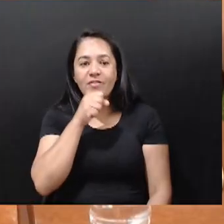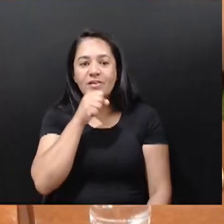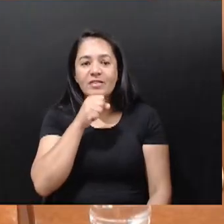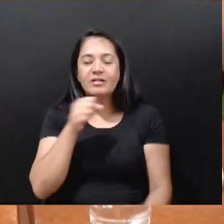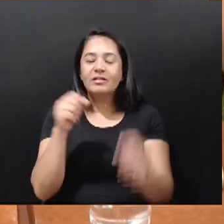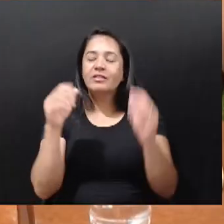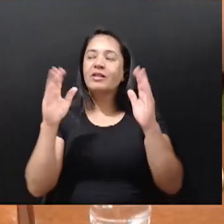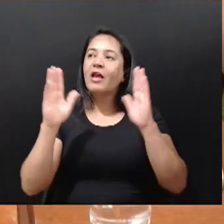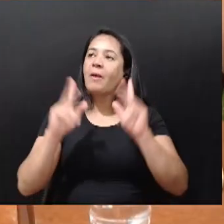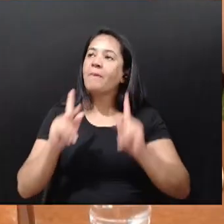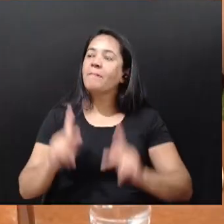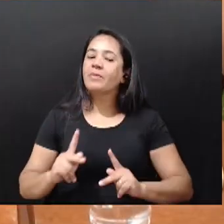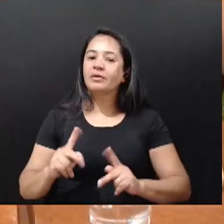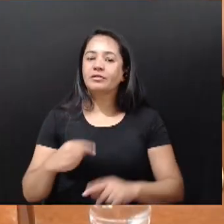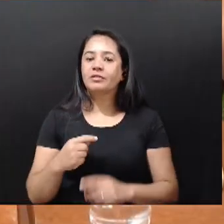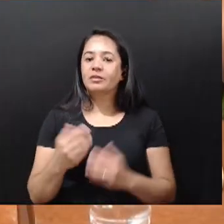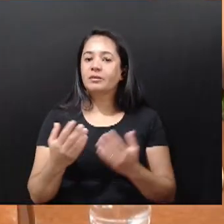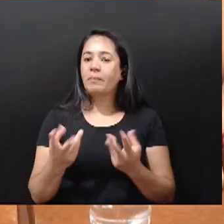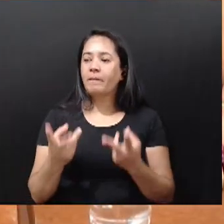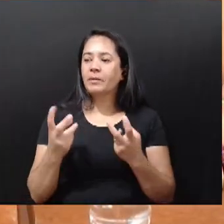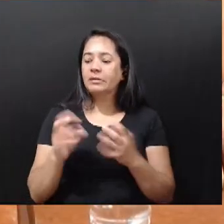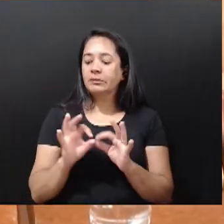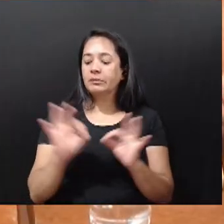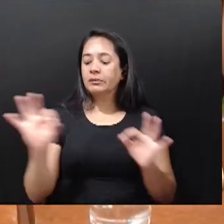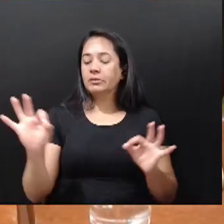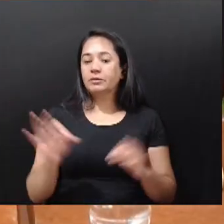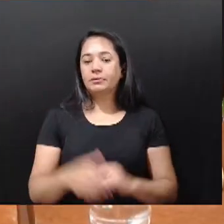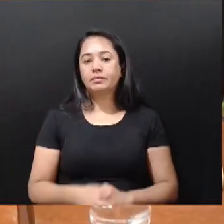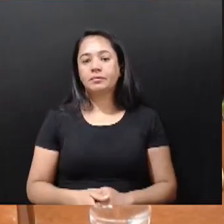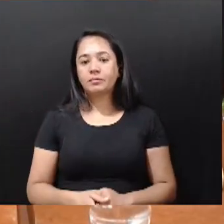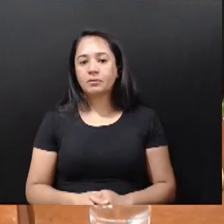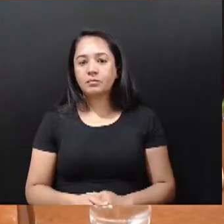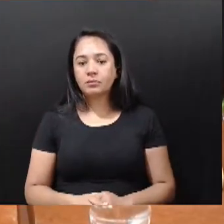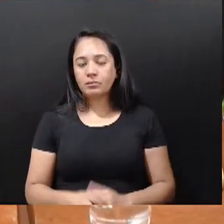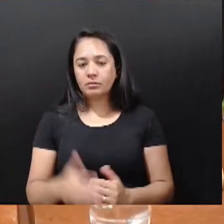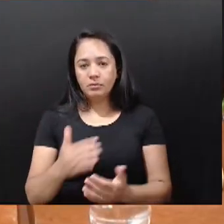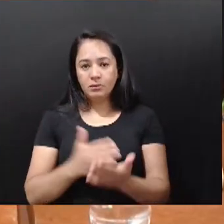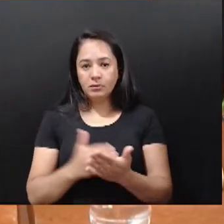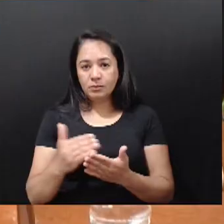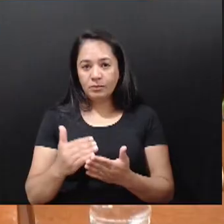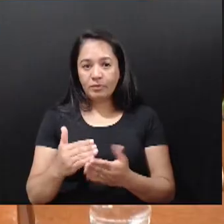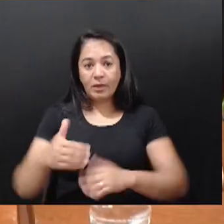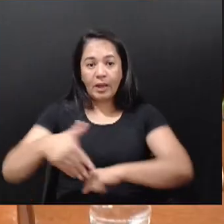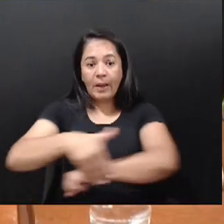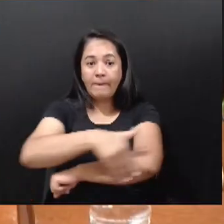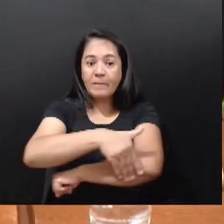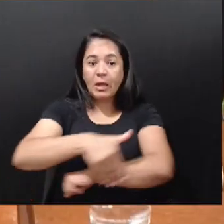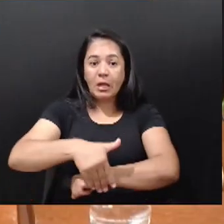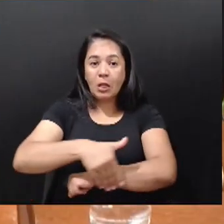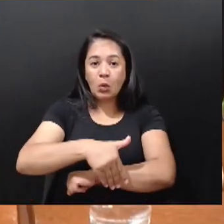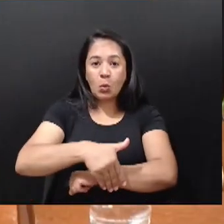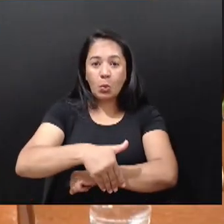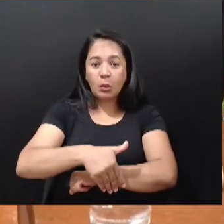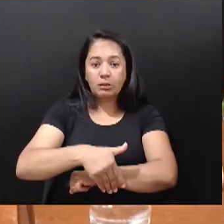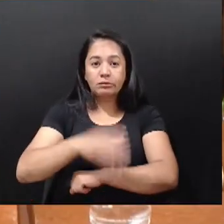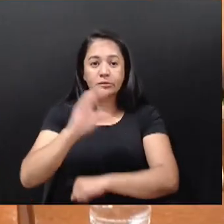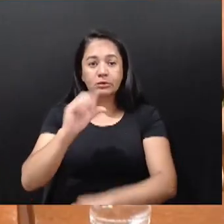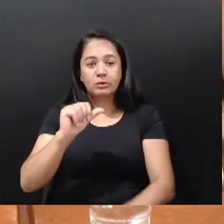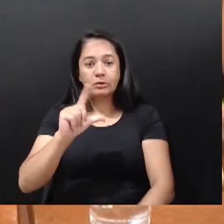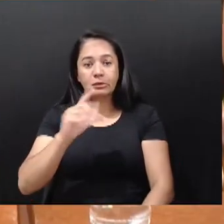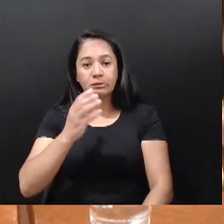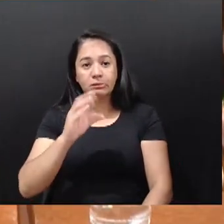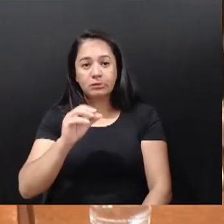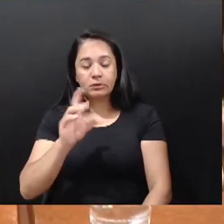um distanciamento muito grande, né? A começar pelas ruas, pelas calçadas da cidade, né?